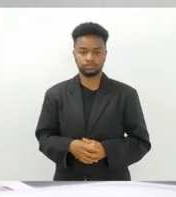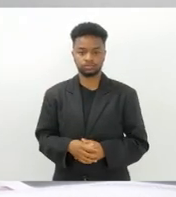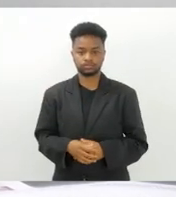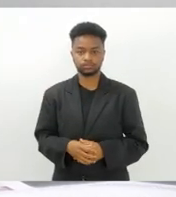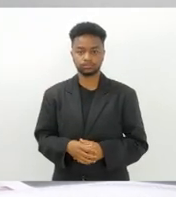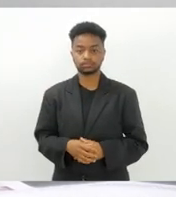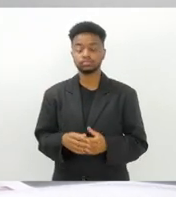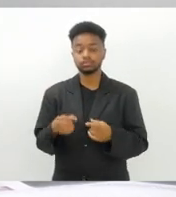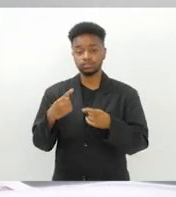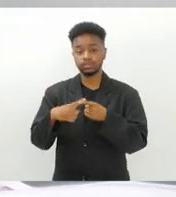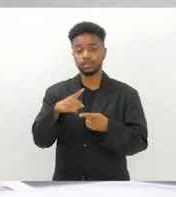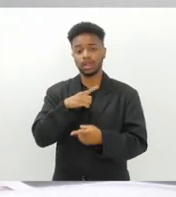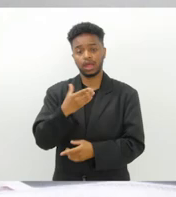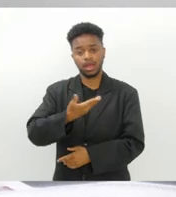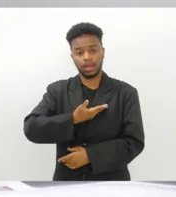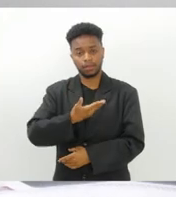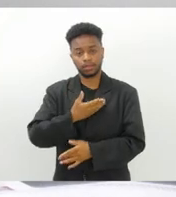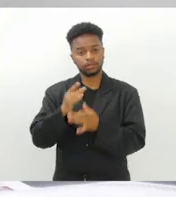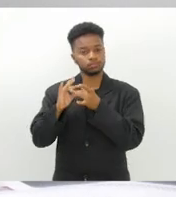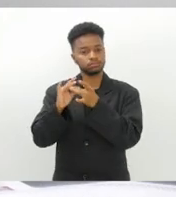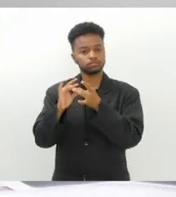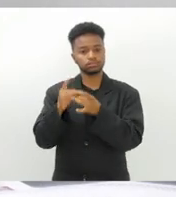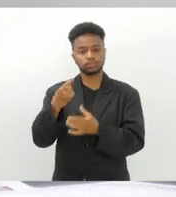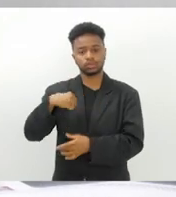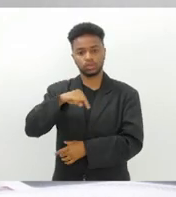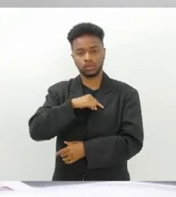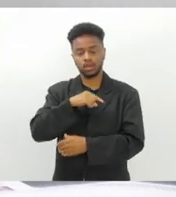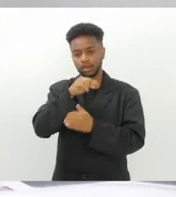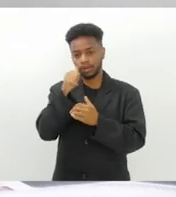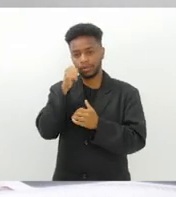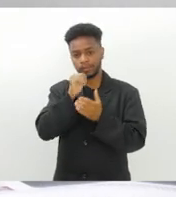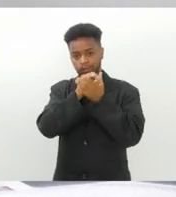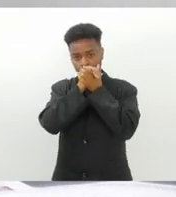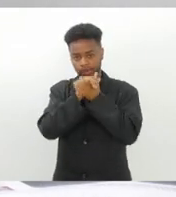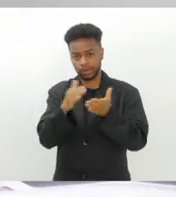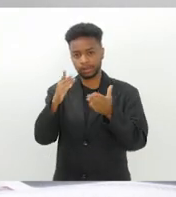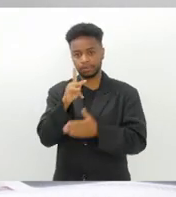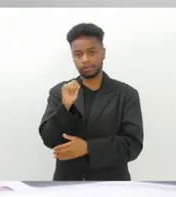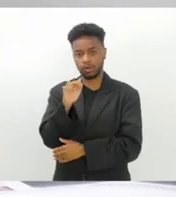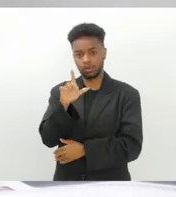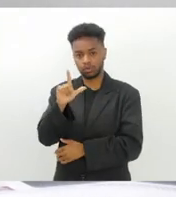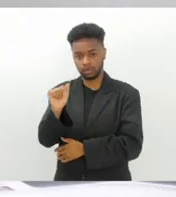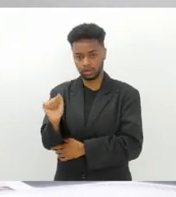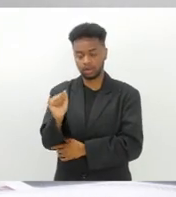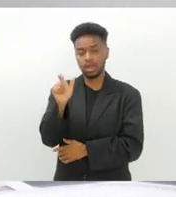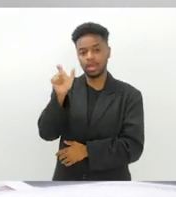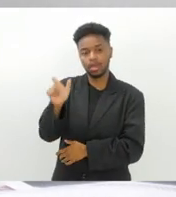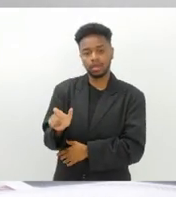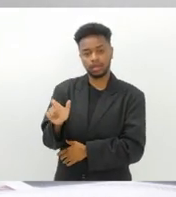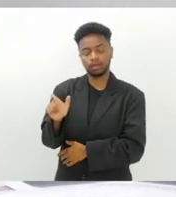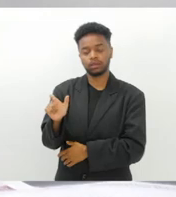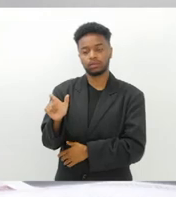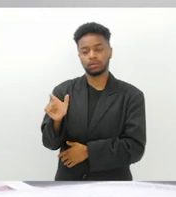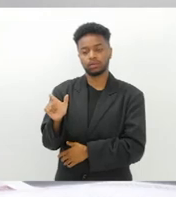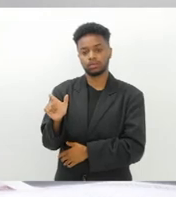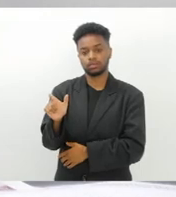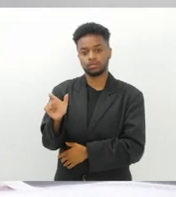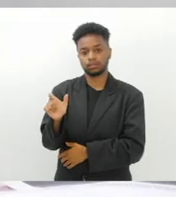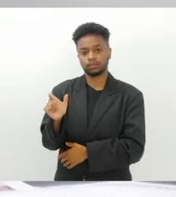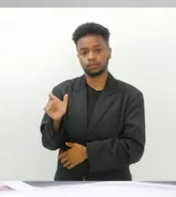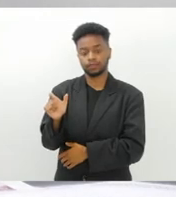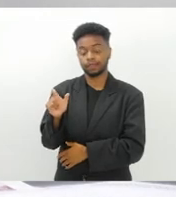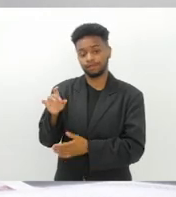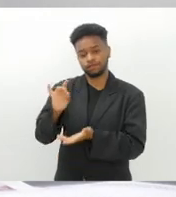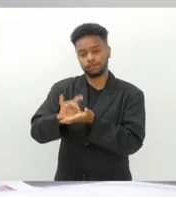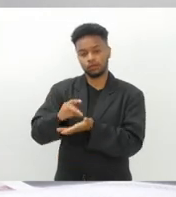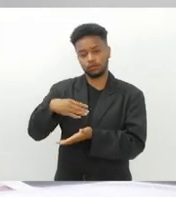uma grande amiga e companheira nossa, a mãe Paula, que ela foi, quer dizer, um filho de